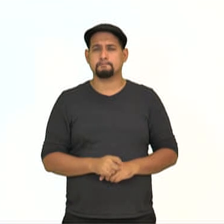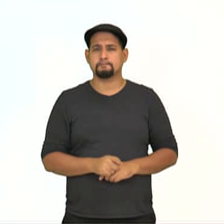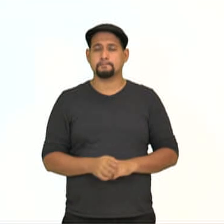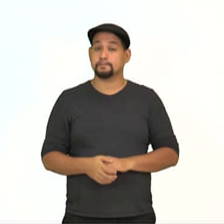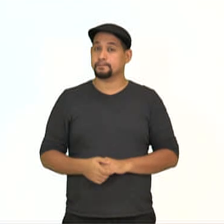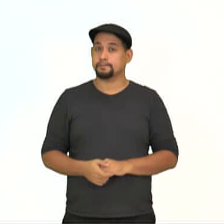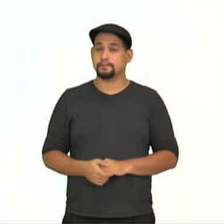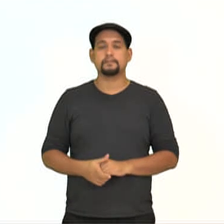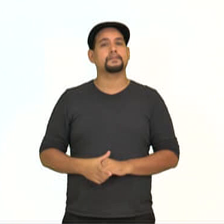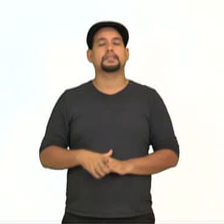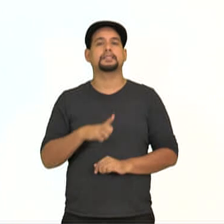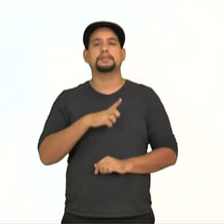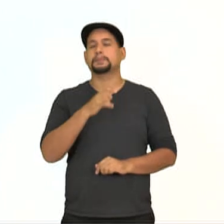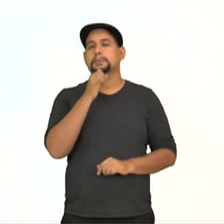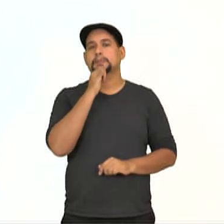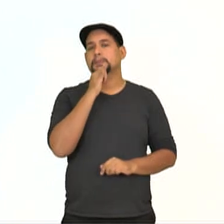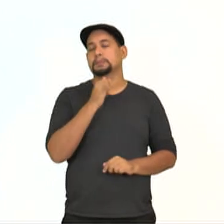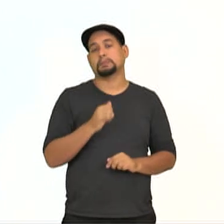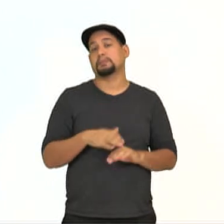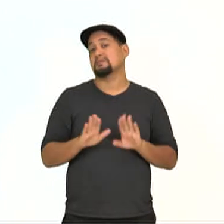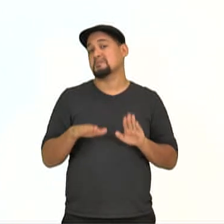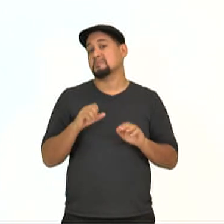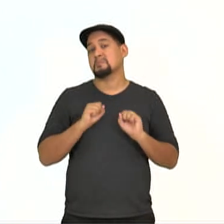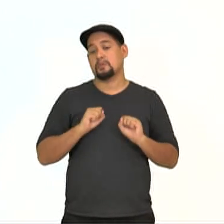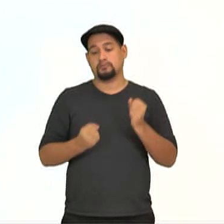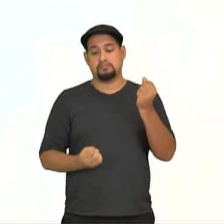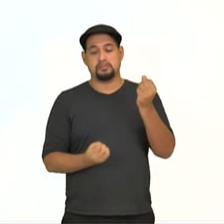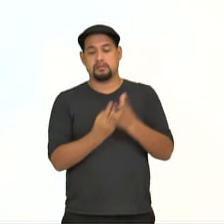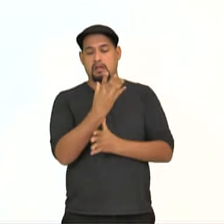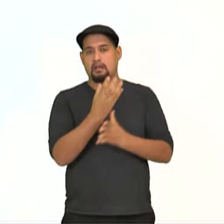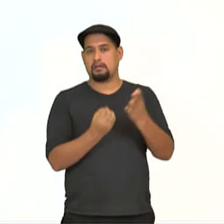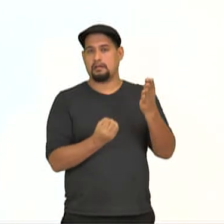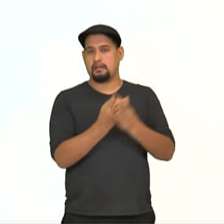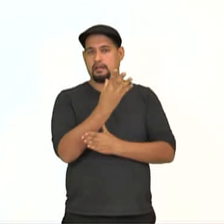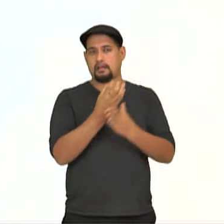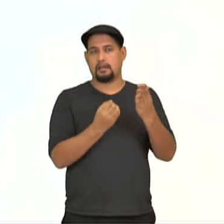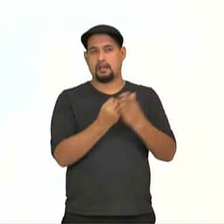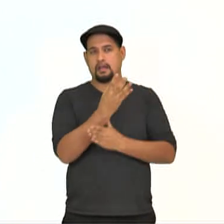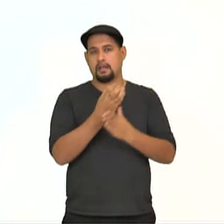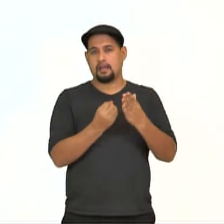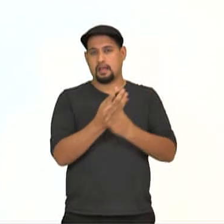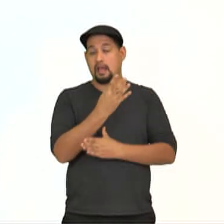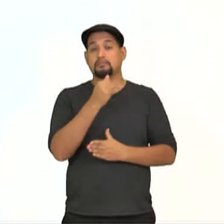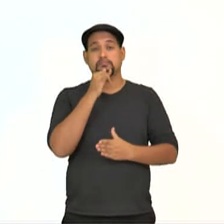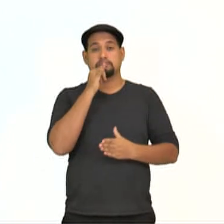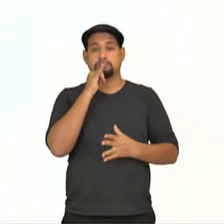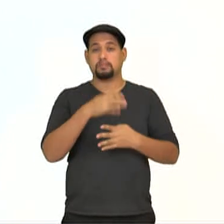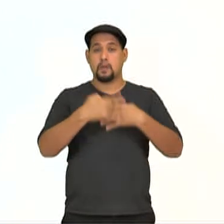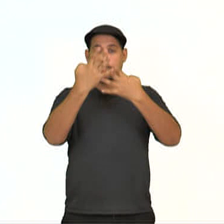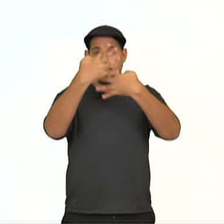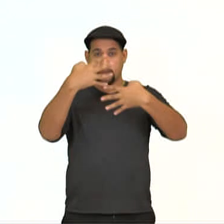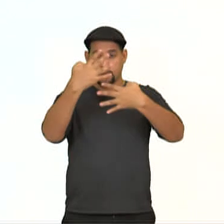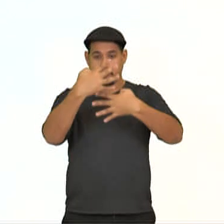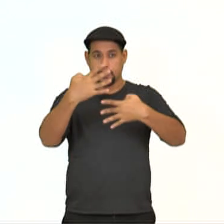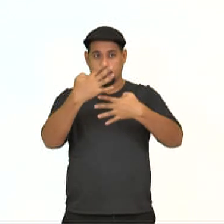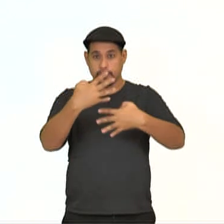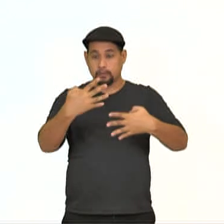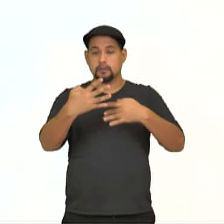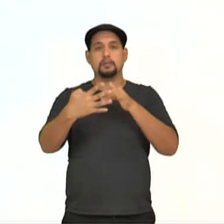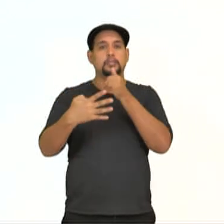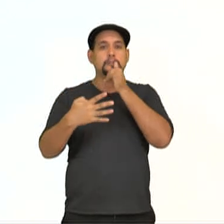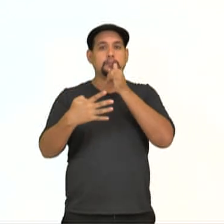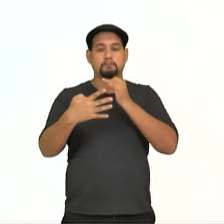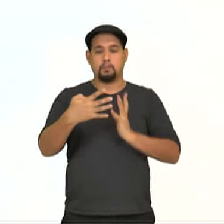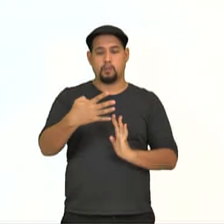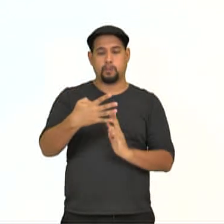uniforme? Ele tem, por exemplo, ele pode ser gerado por placas, tá, paralelas, carregadas eletricamente. Então